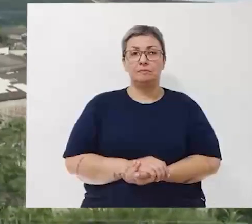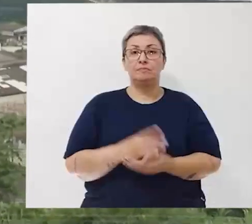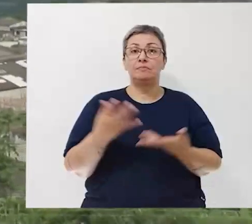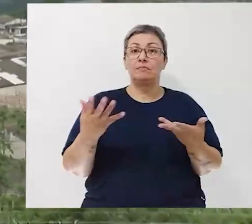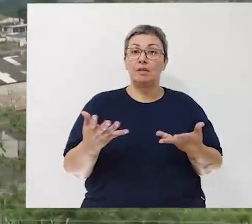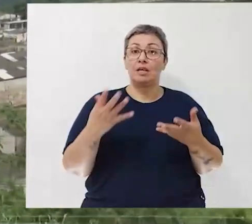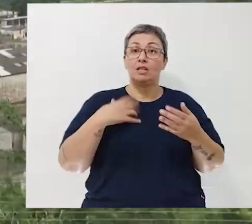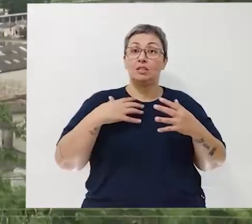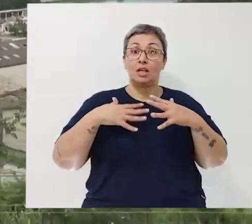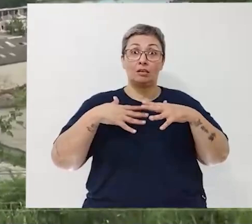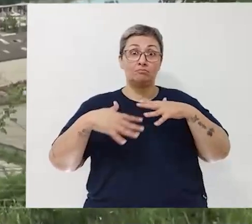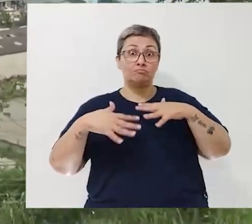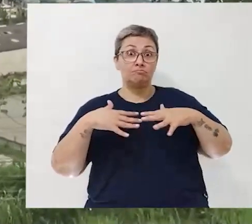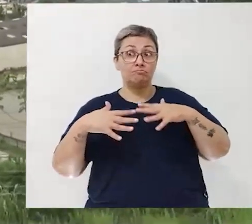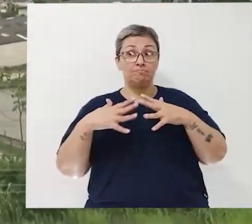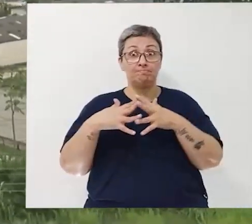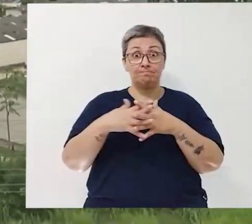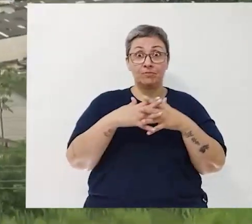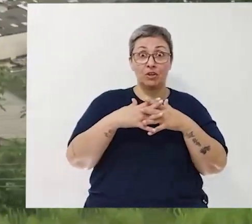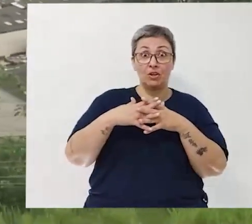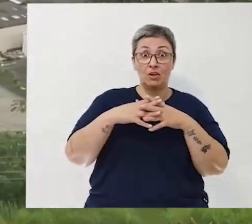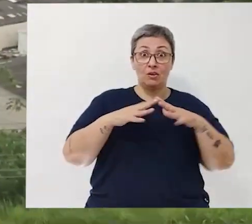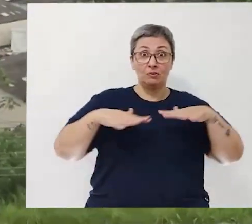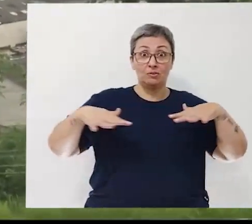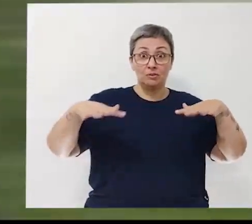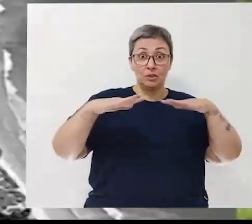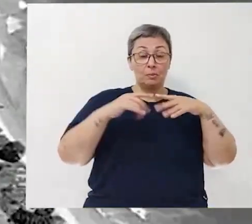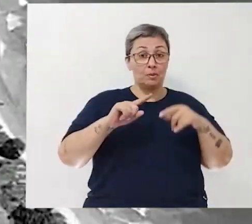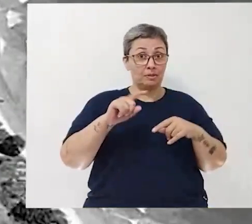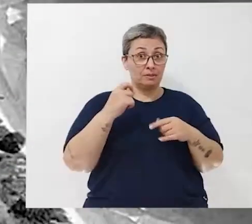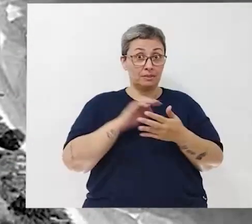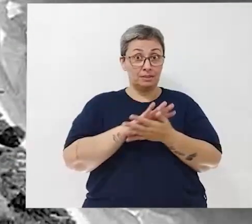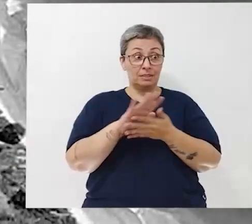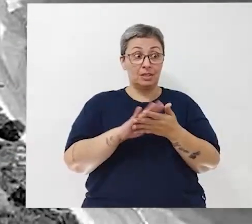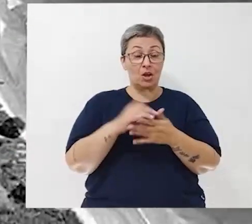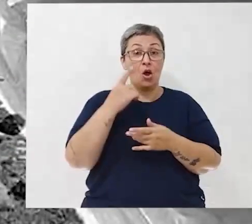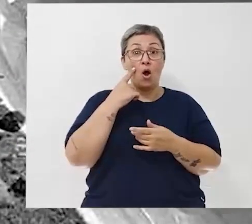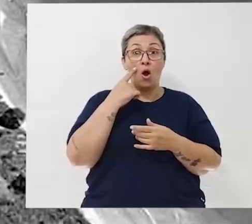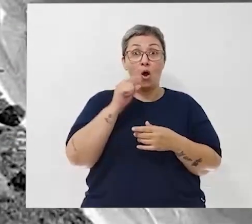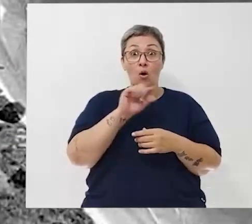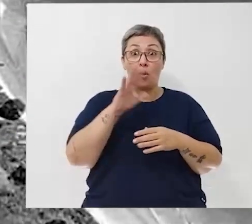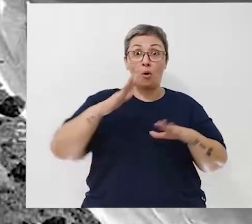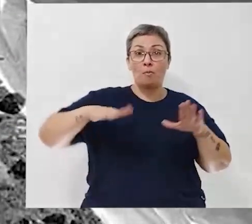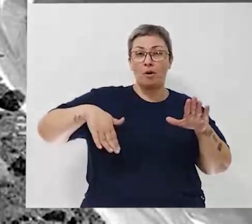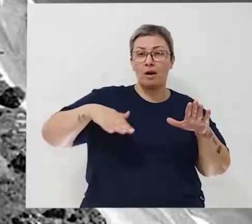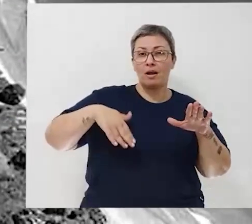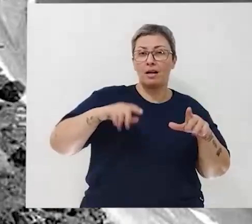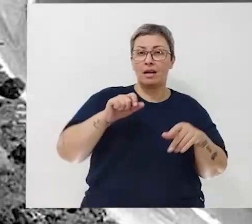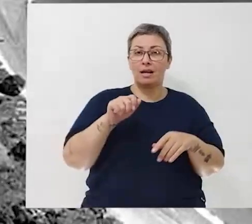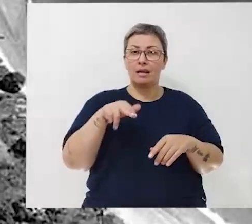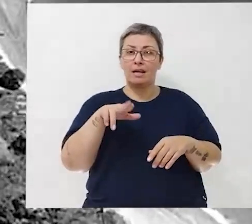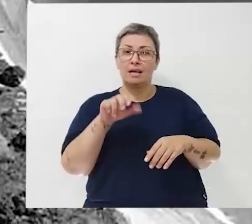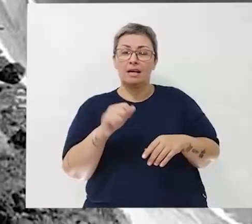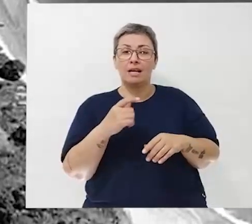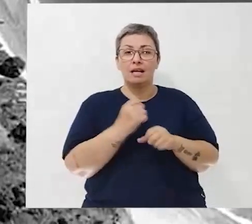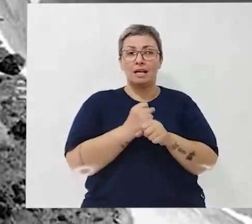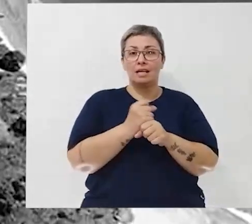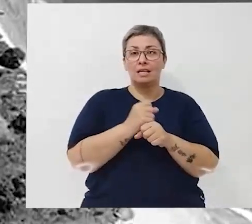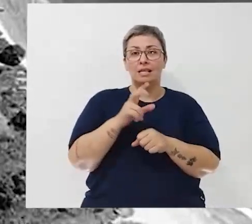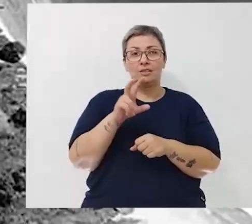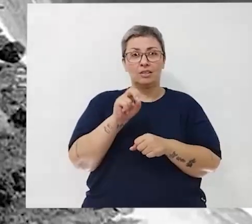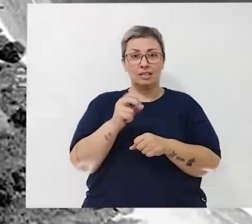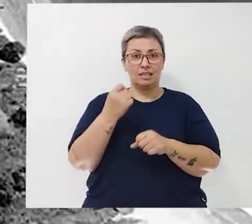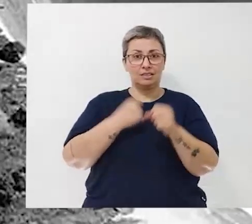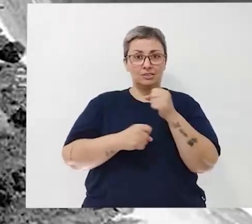Ela já se confunde com a paisagem, mas nem sempre foi assim. Olha só como era a praia de Itaorna, em Angra dos Reis, há mais de 50